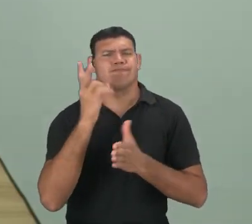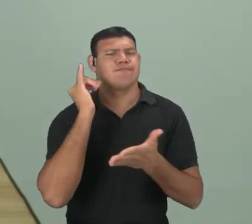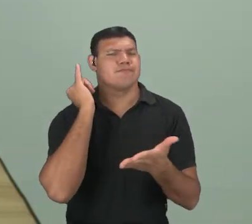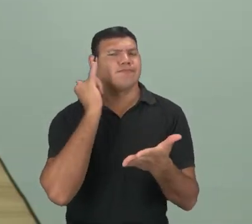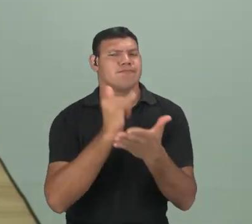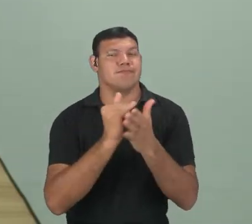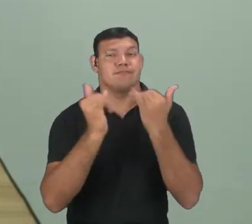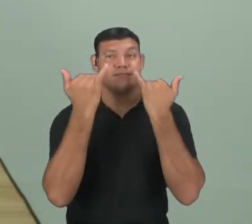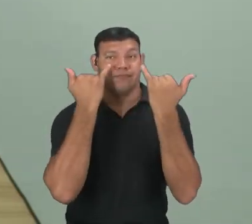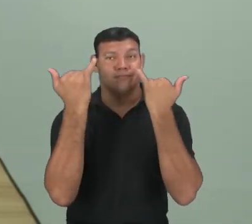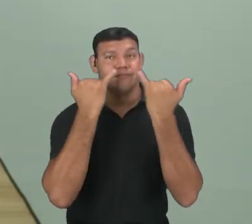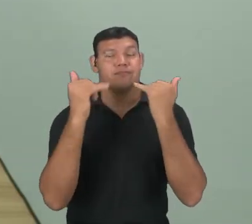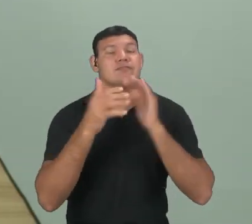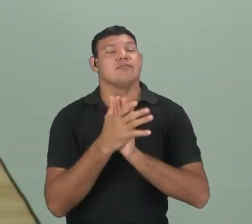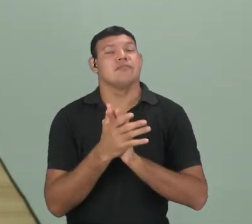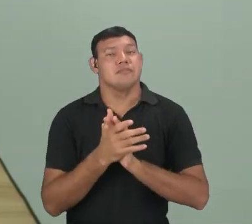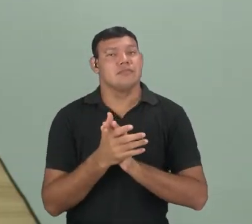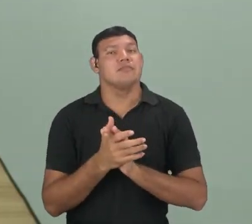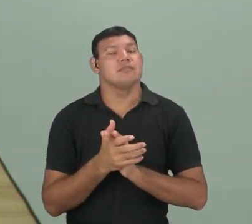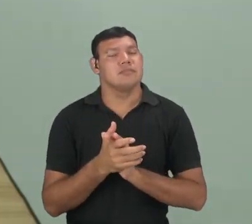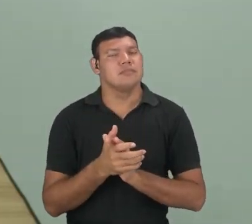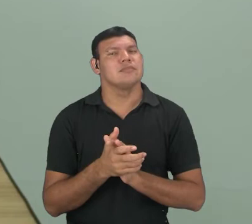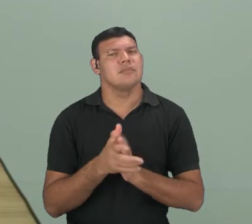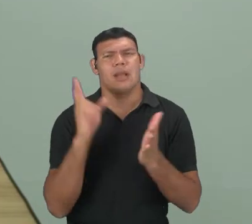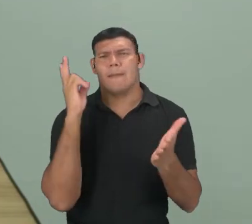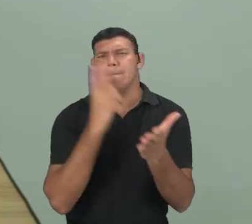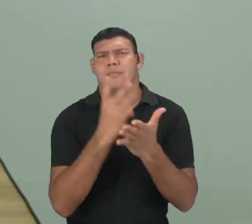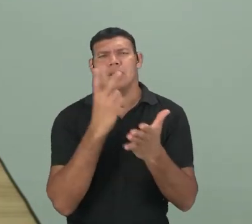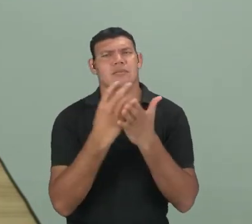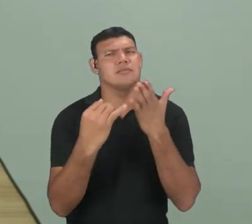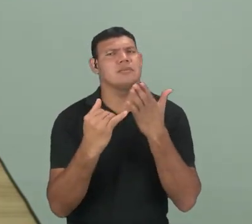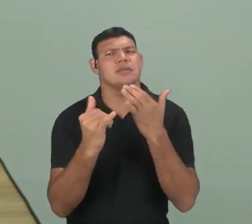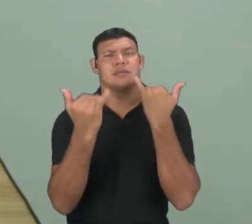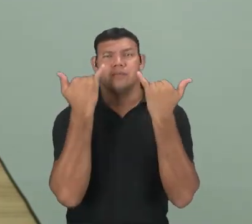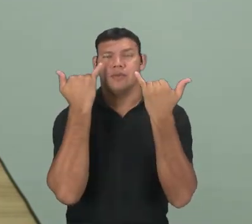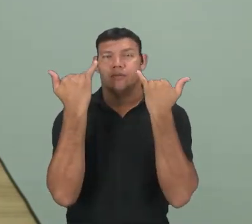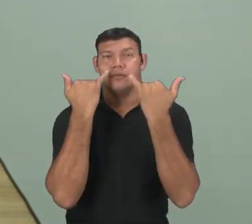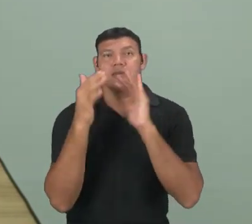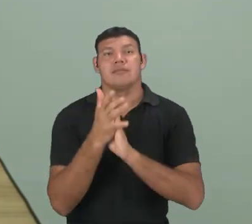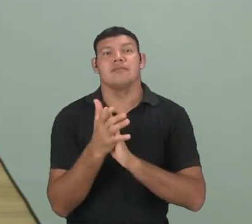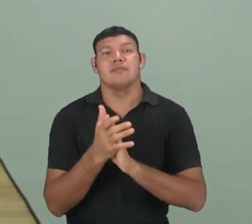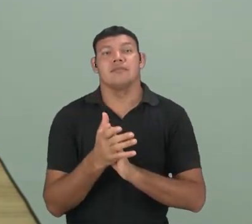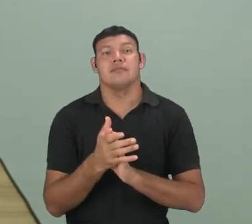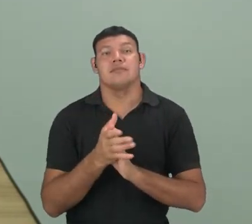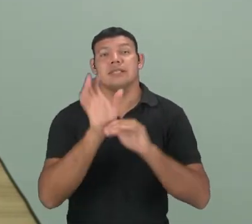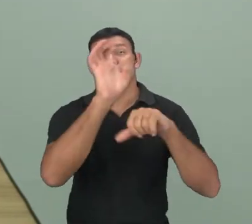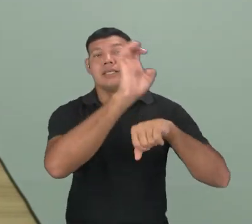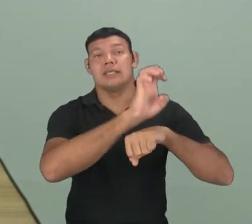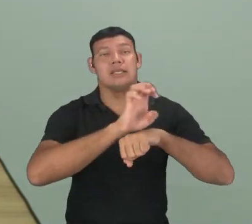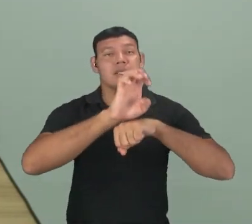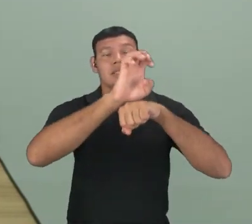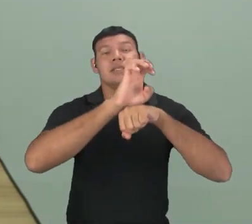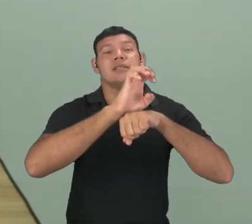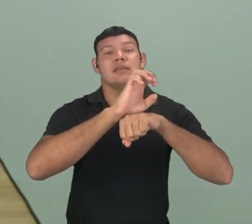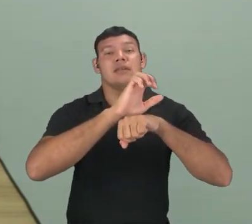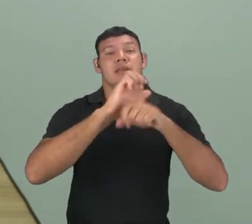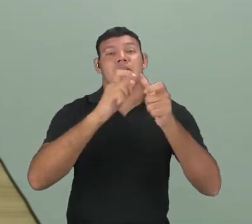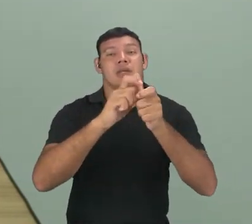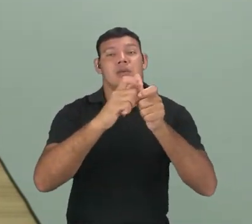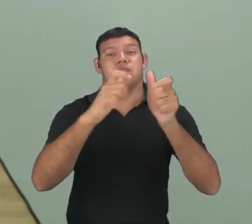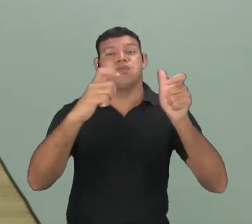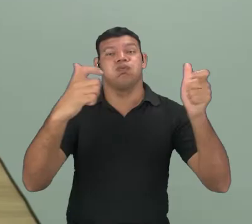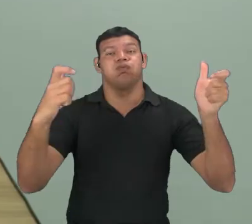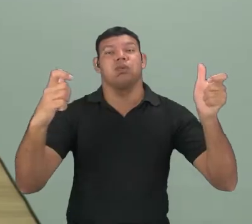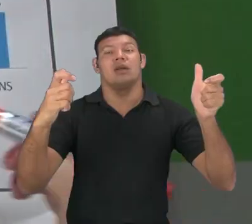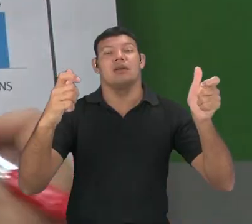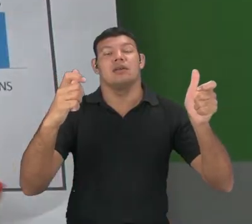mesma informação. Nós conseguimos identificar as mesmas informações. Olha só, qual é o estado que tem a